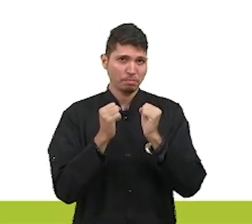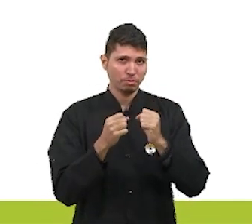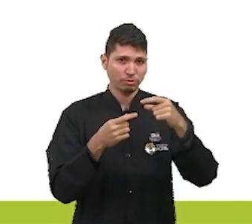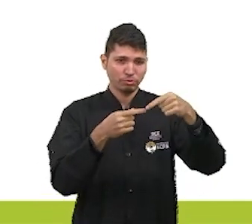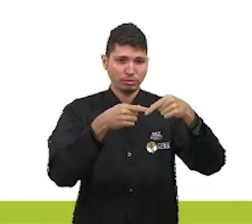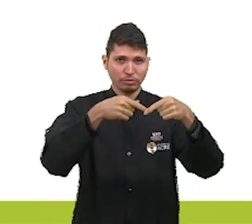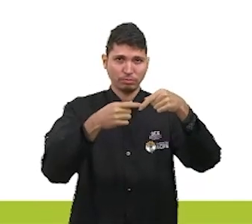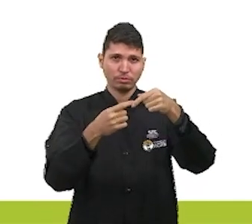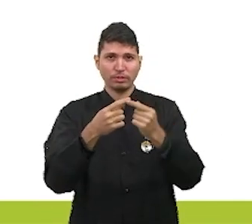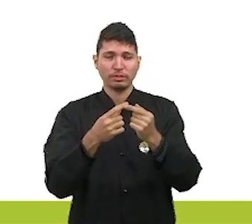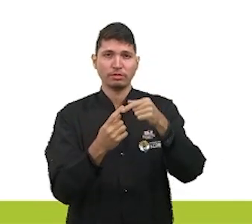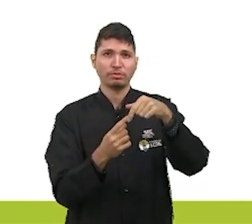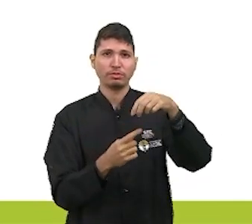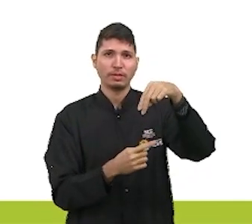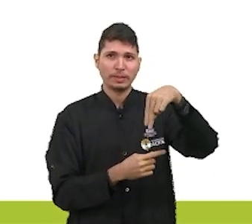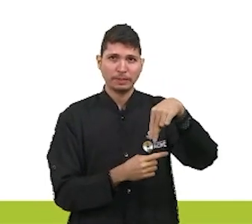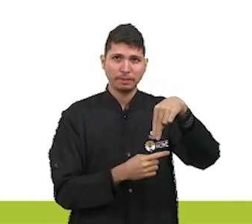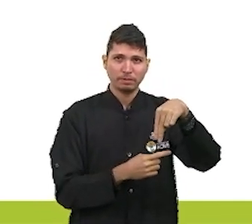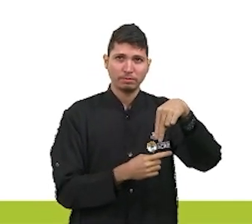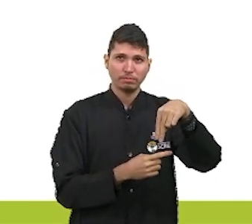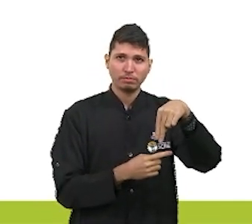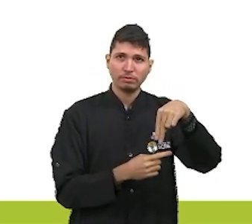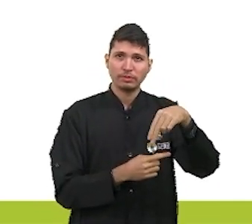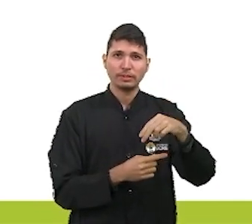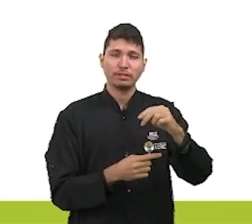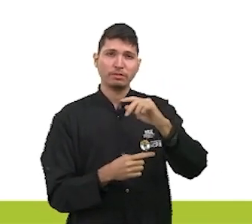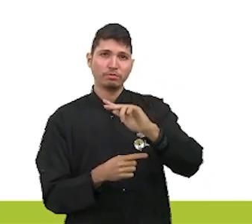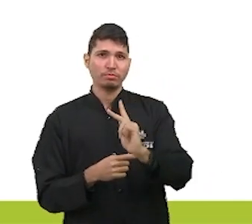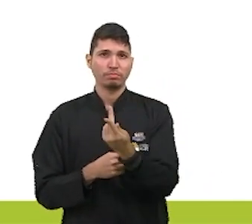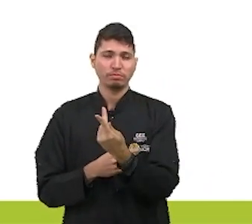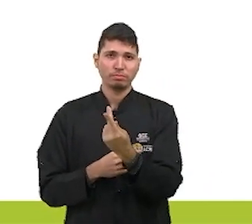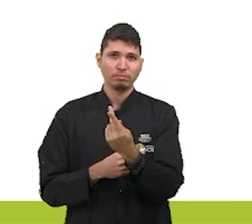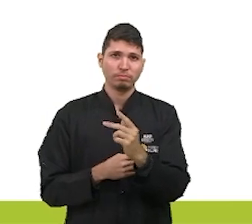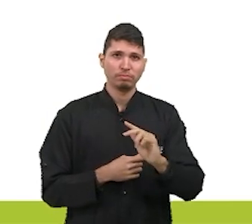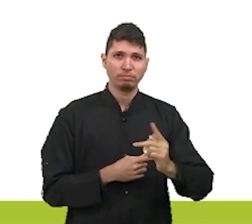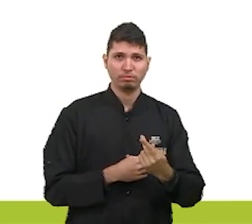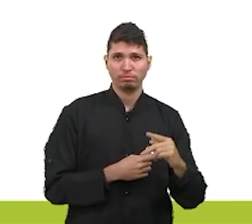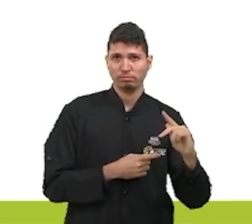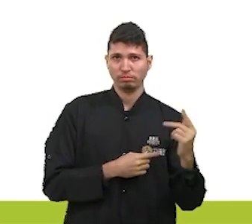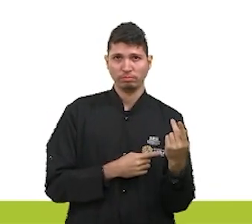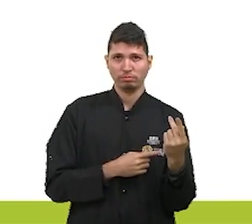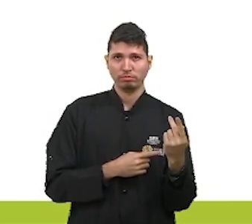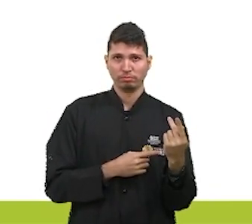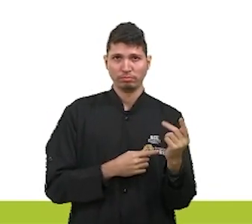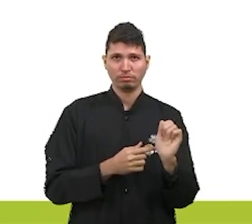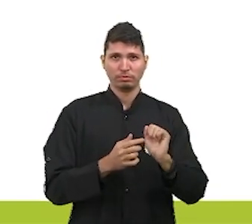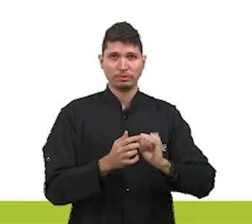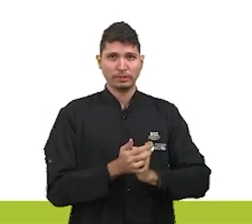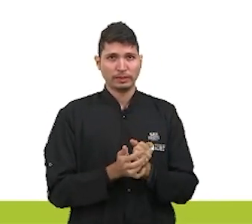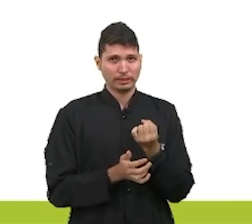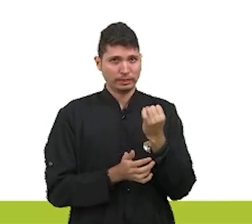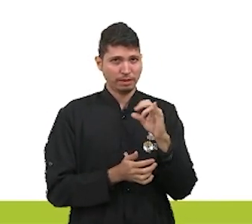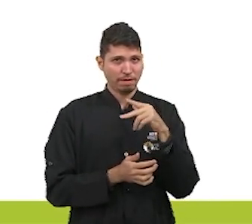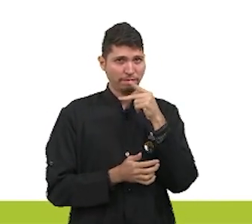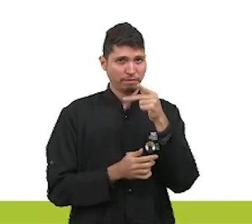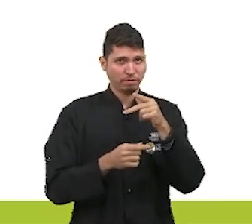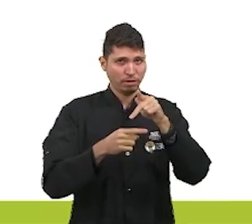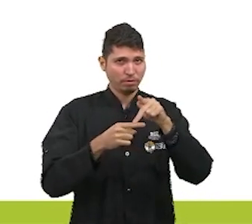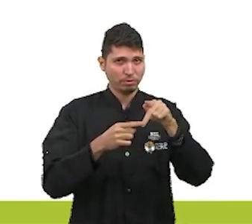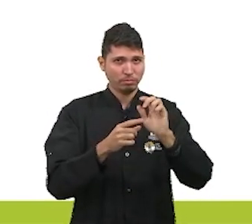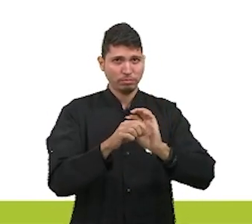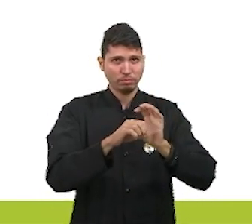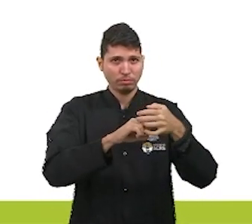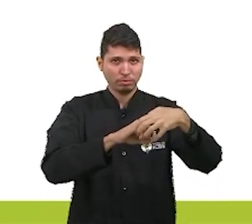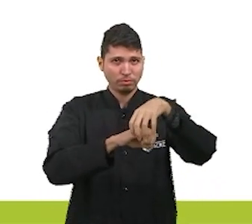entre nitrogênio e um hidrogênio, ok? Então, falou de polaridade da